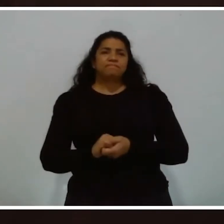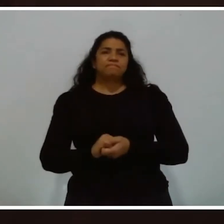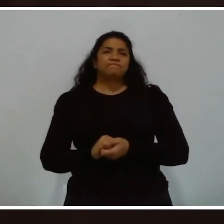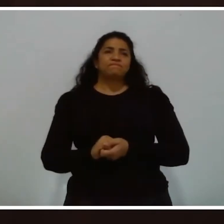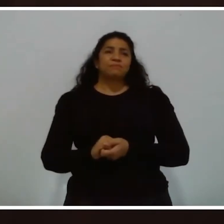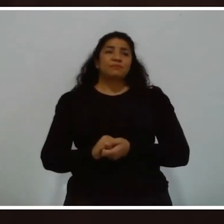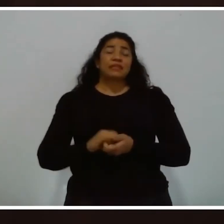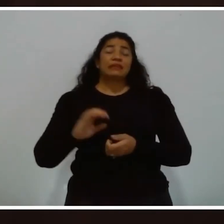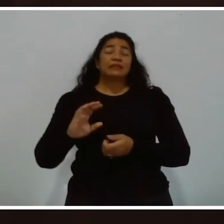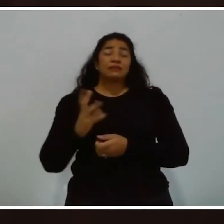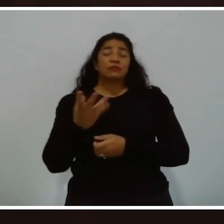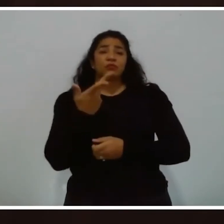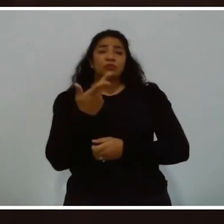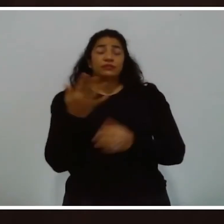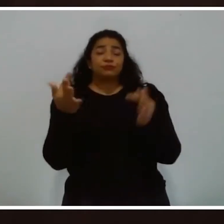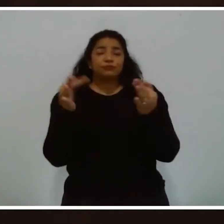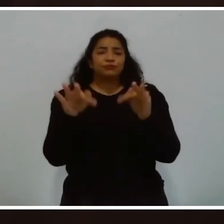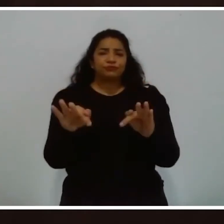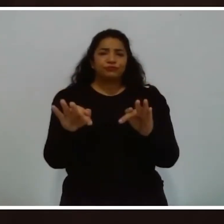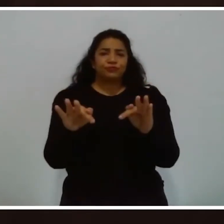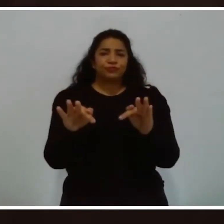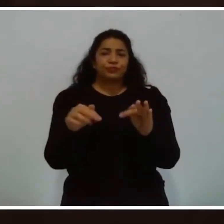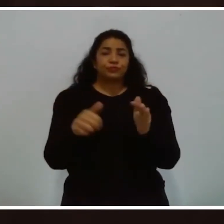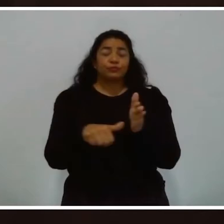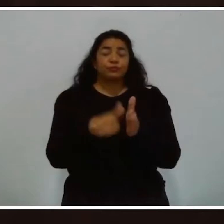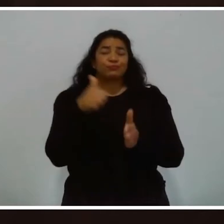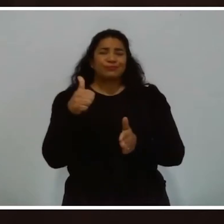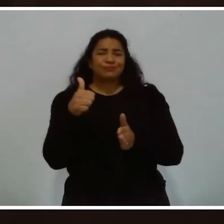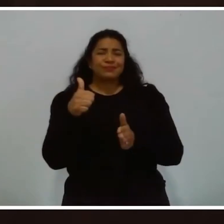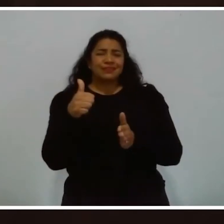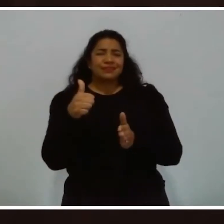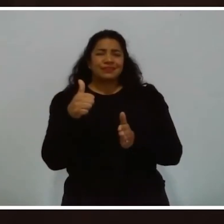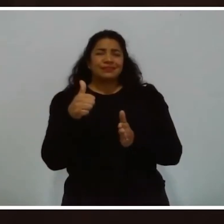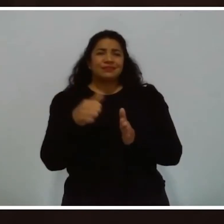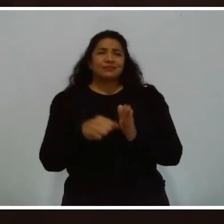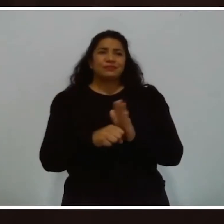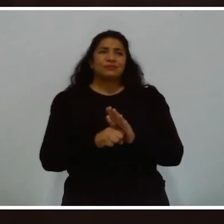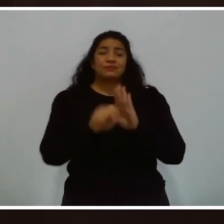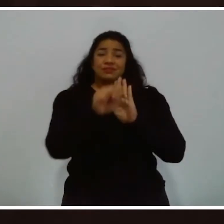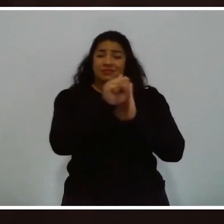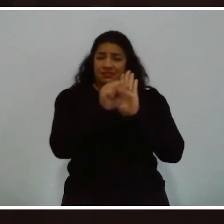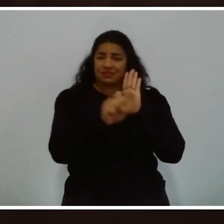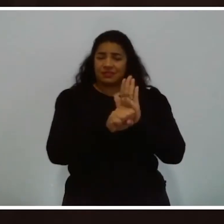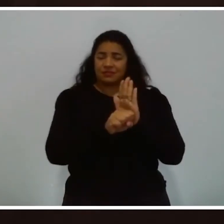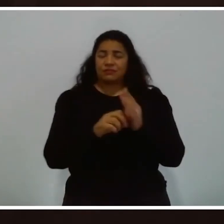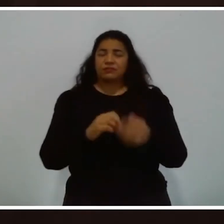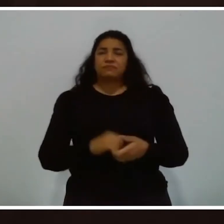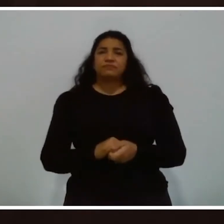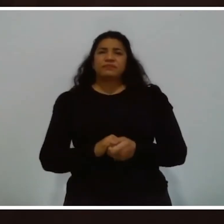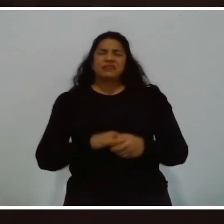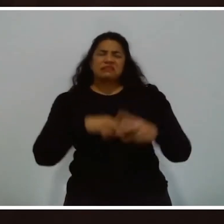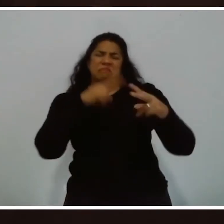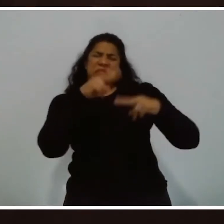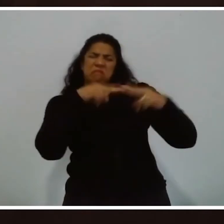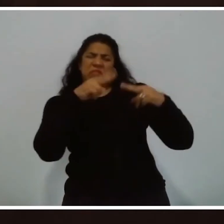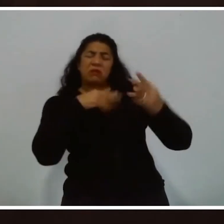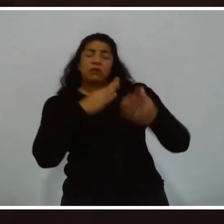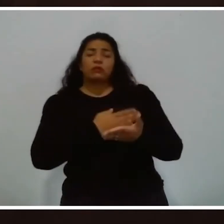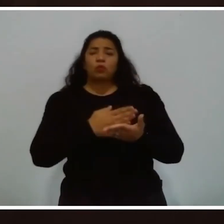tempo de João. Muitas discussões a partir do século I, foi até século IV,